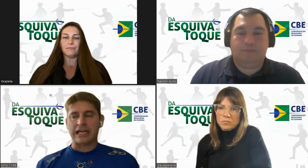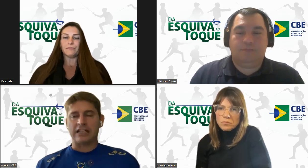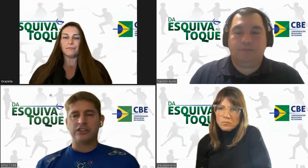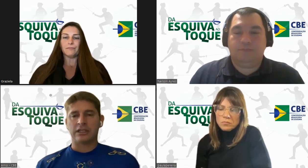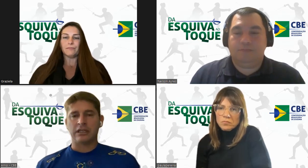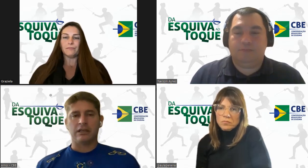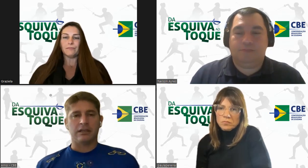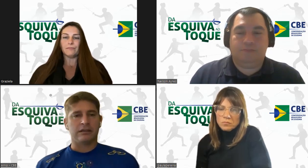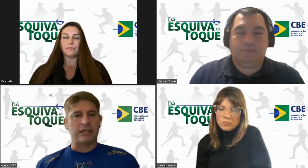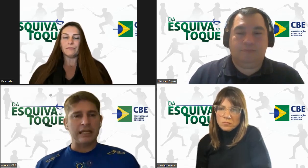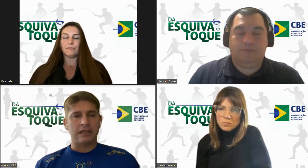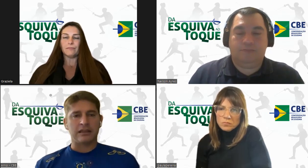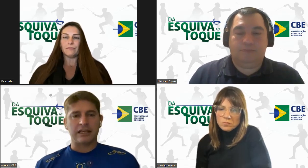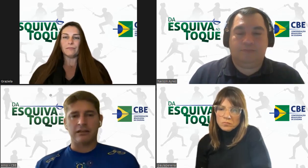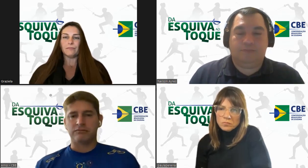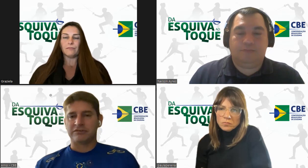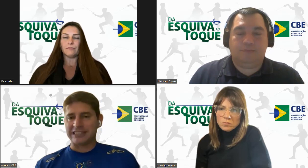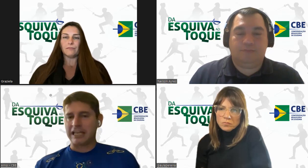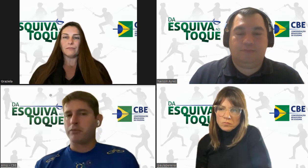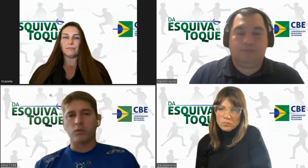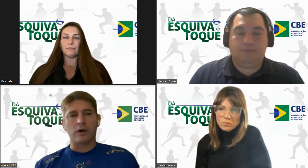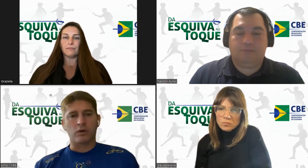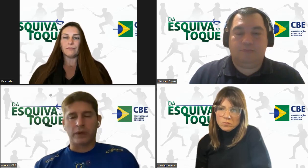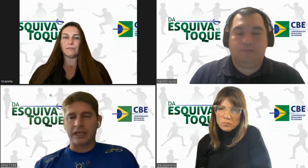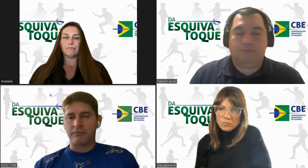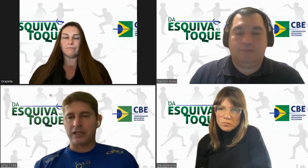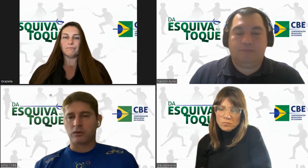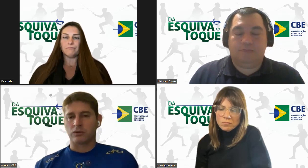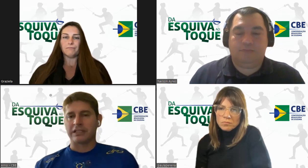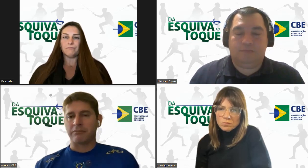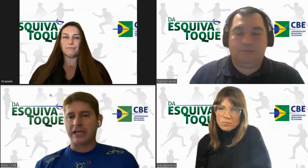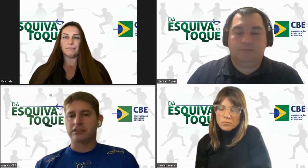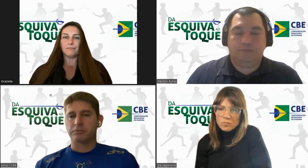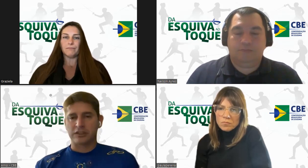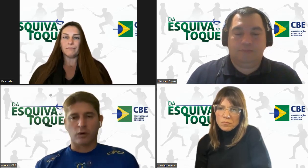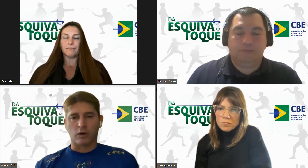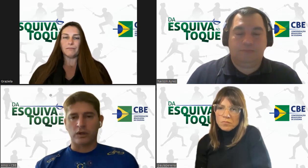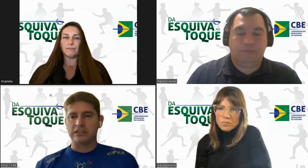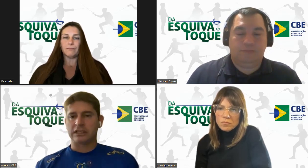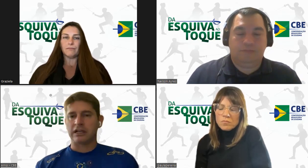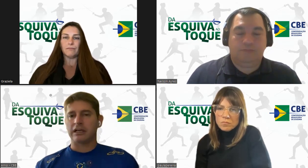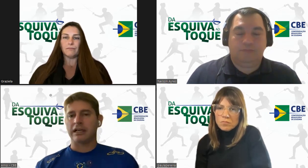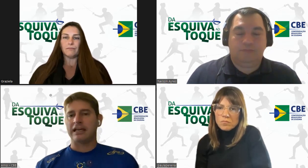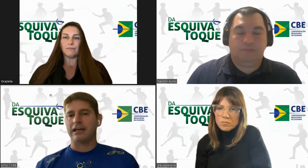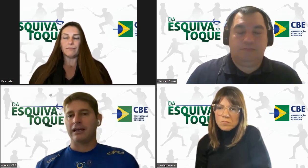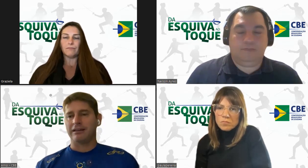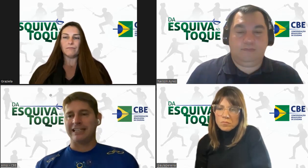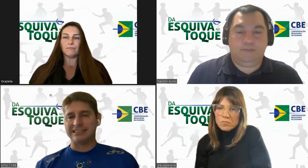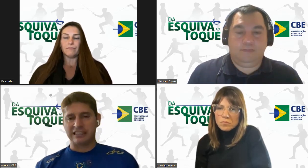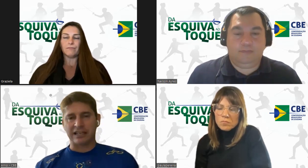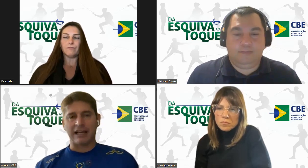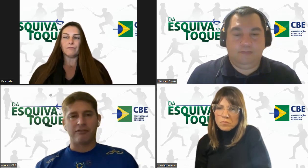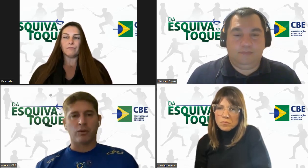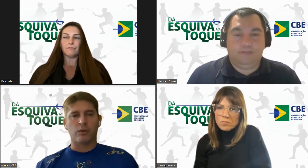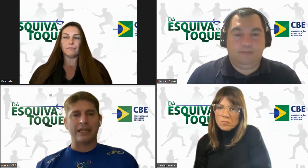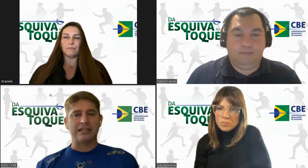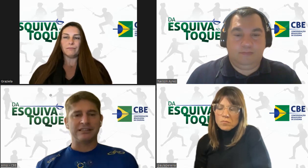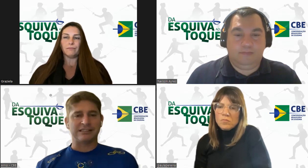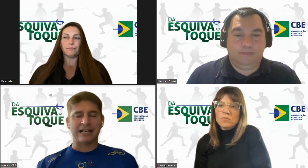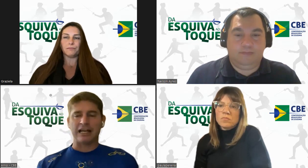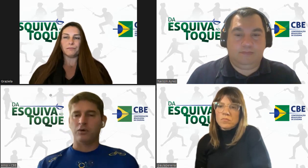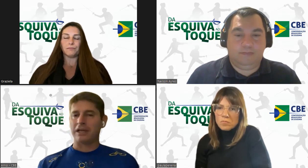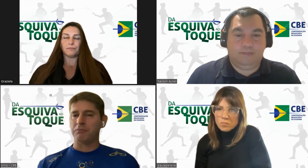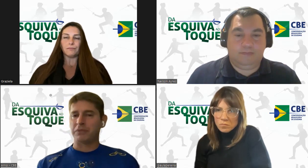Você acha que tem que ter sempre um acompanhamento da parte psicológica é desejável